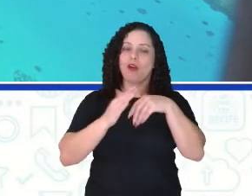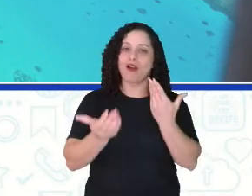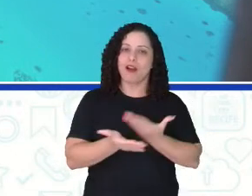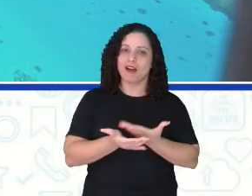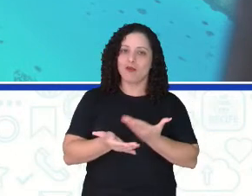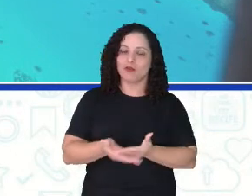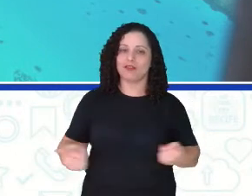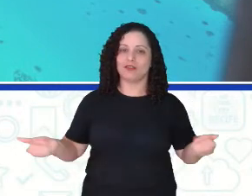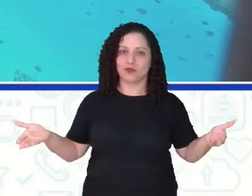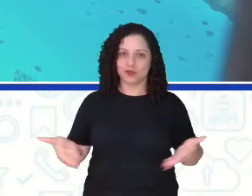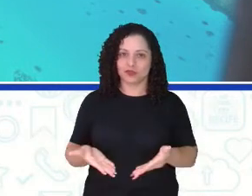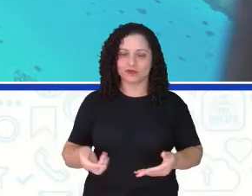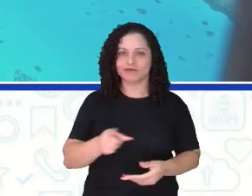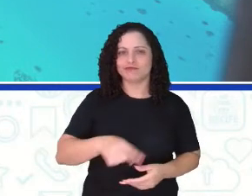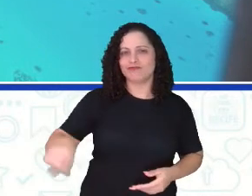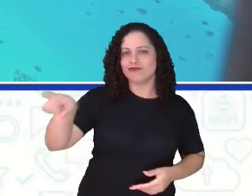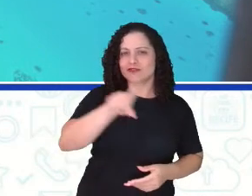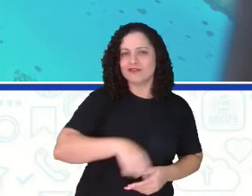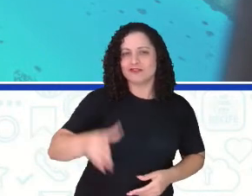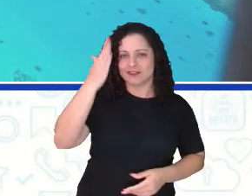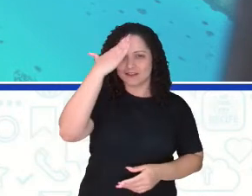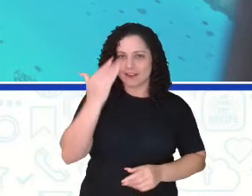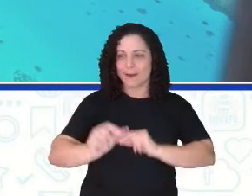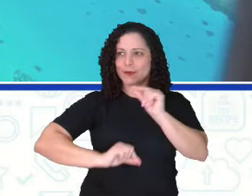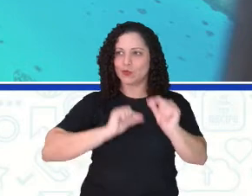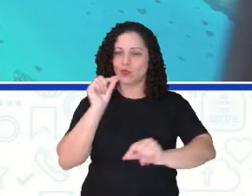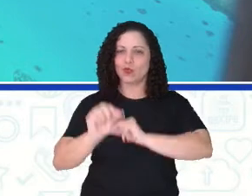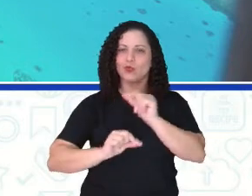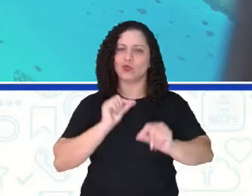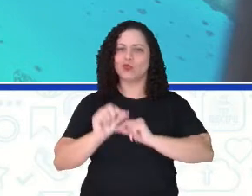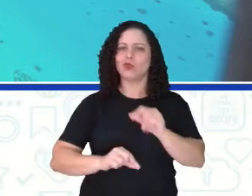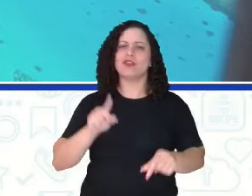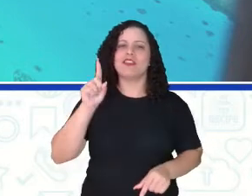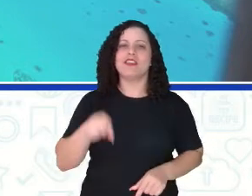hoje. Você sabe o que é